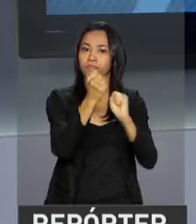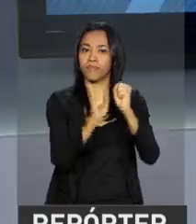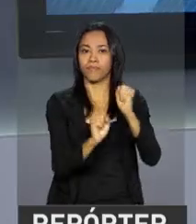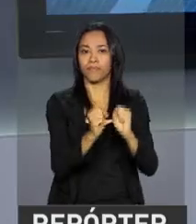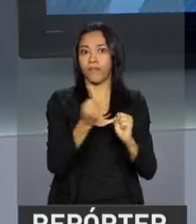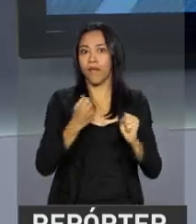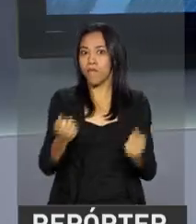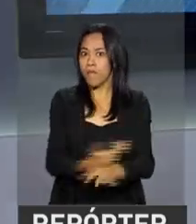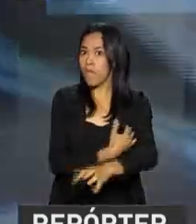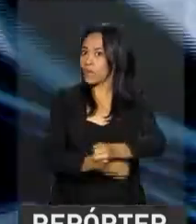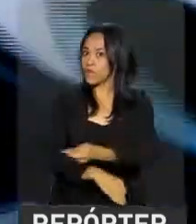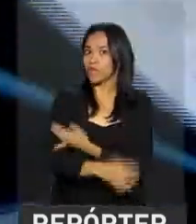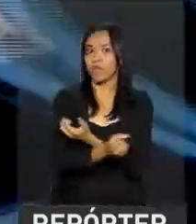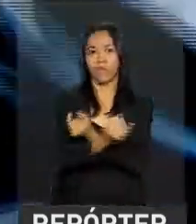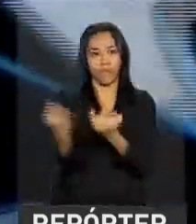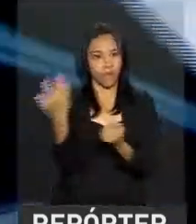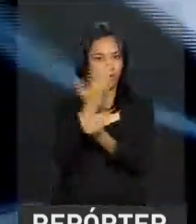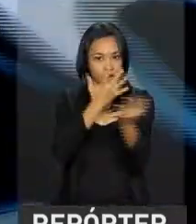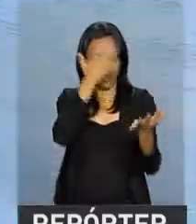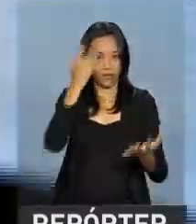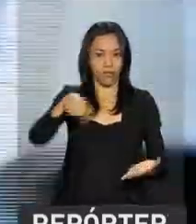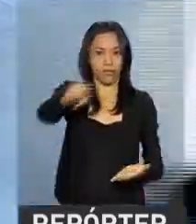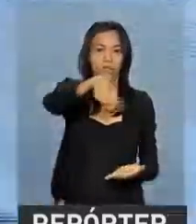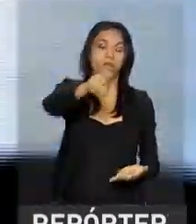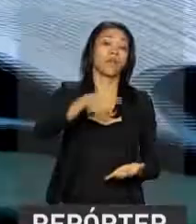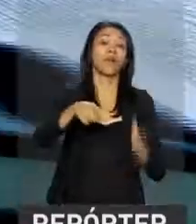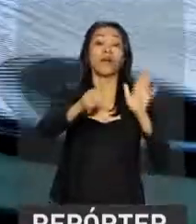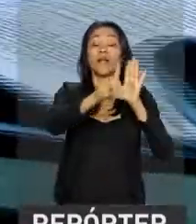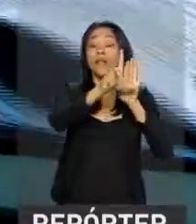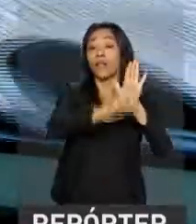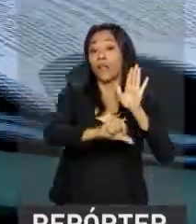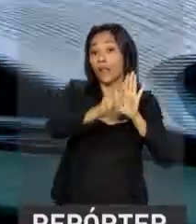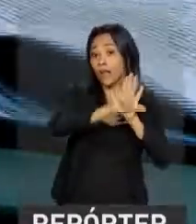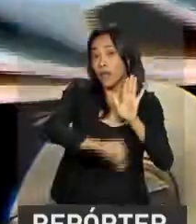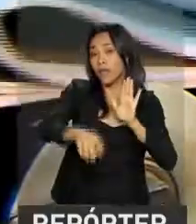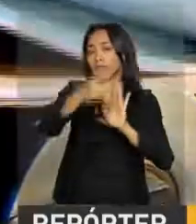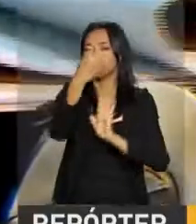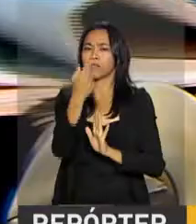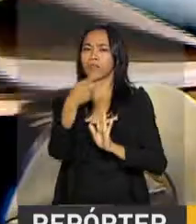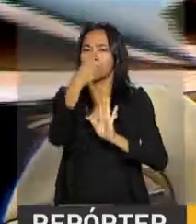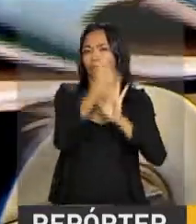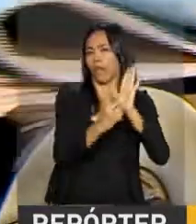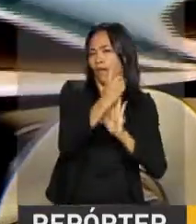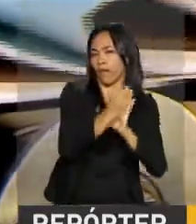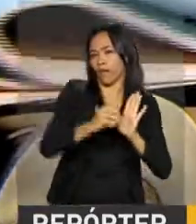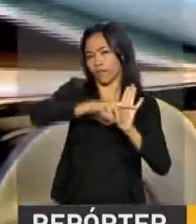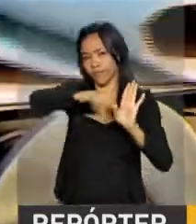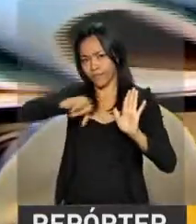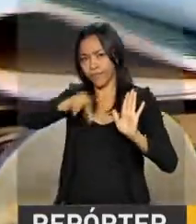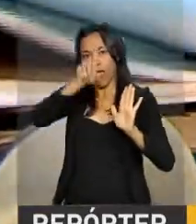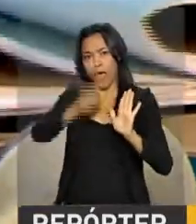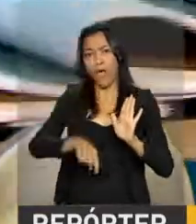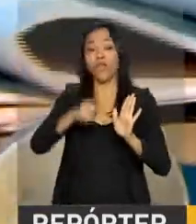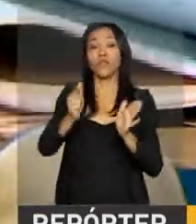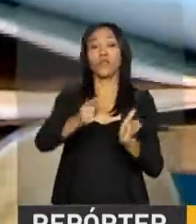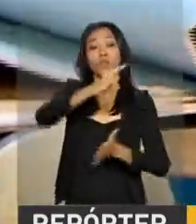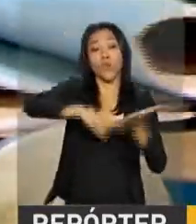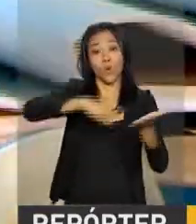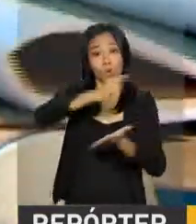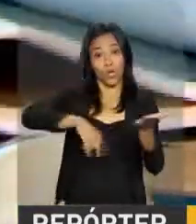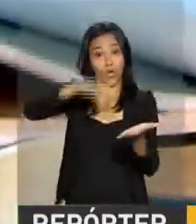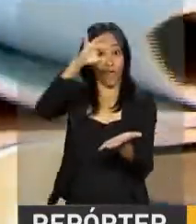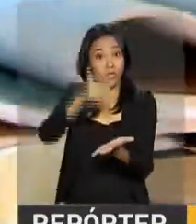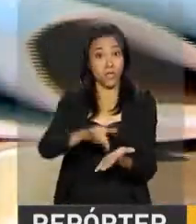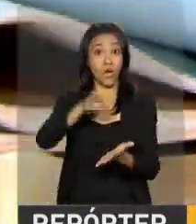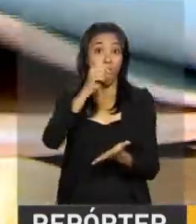muita gente leis portarias decretos documentos oficiais publicados há mais de um